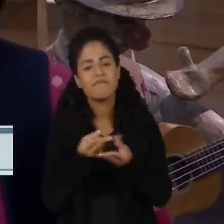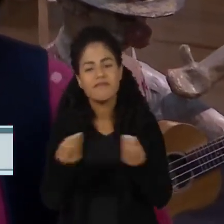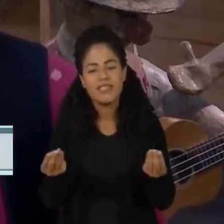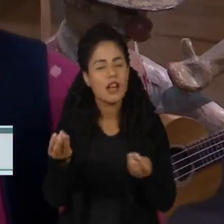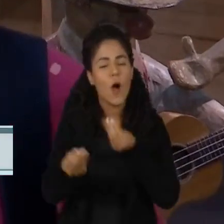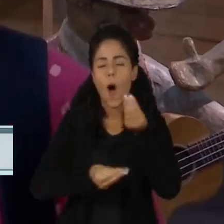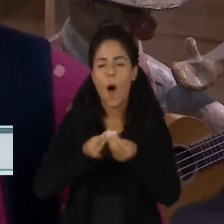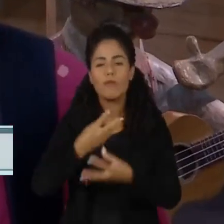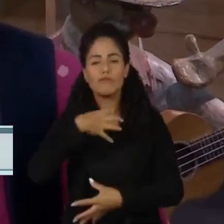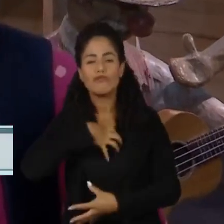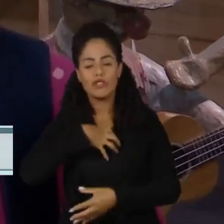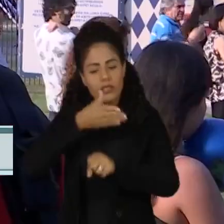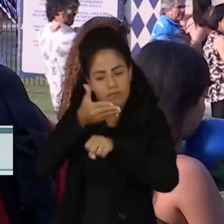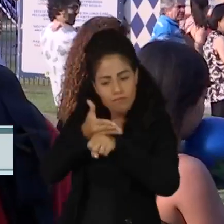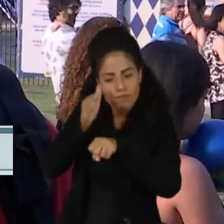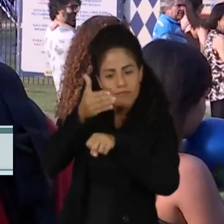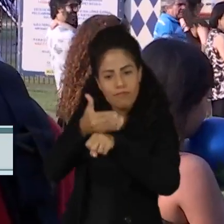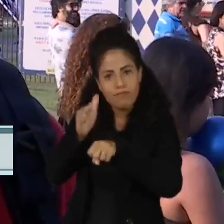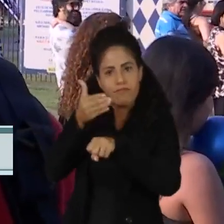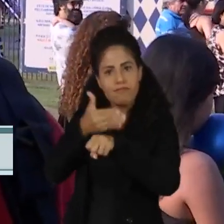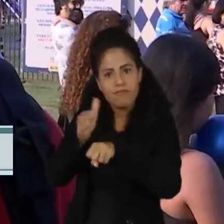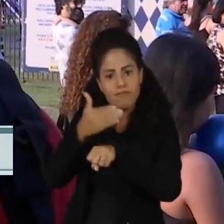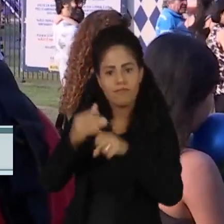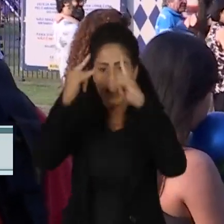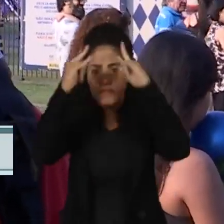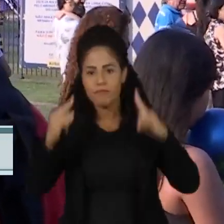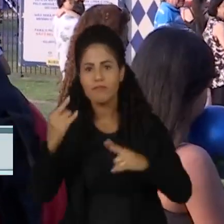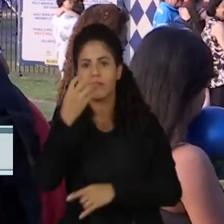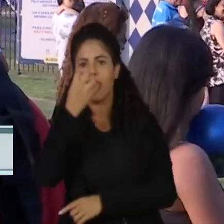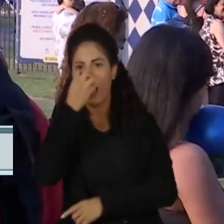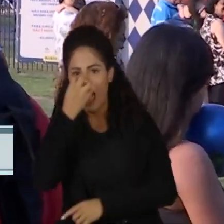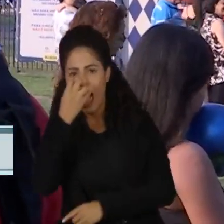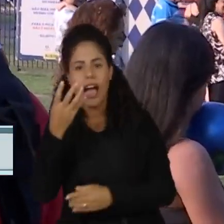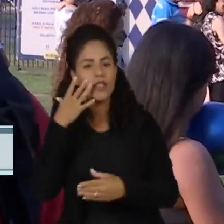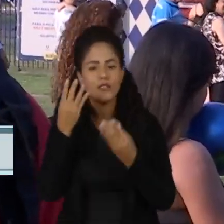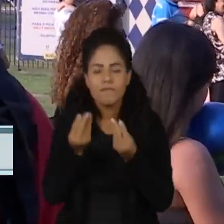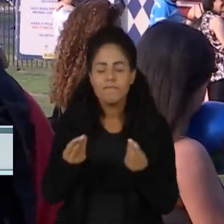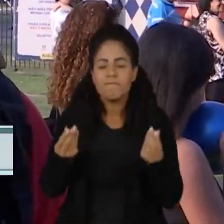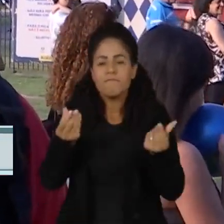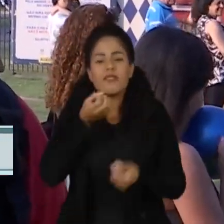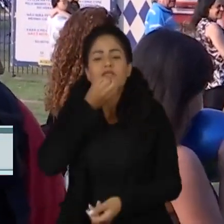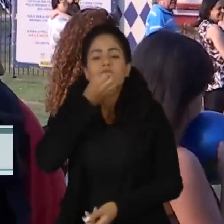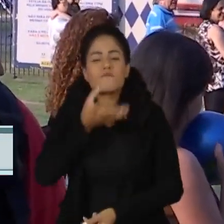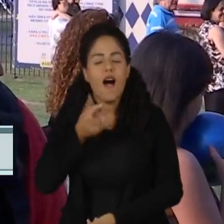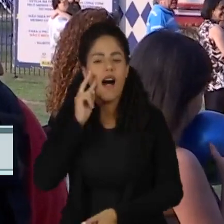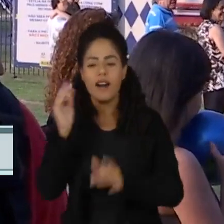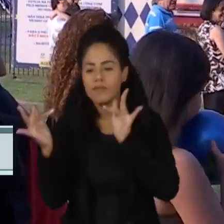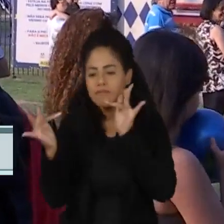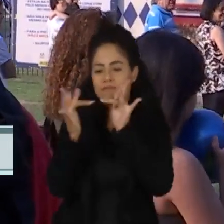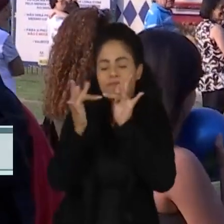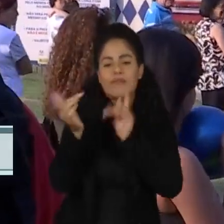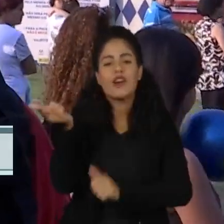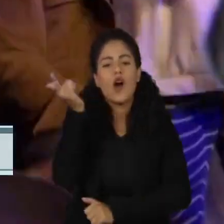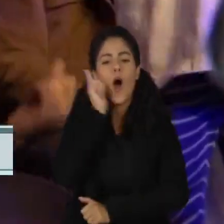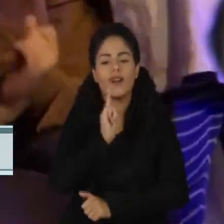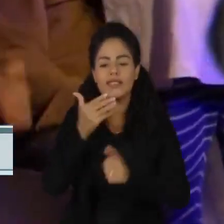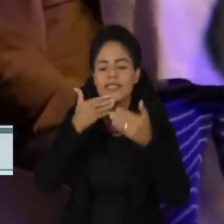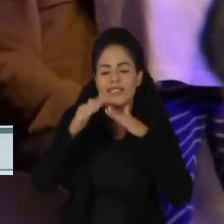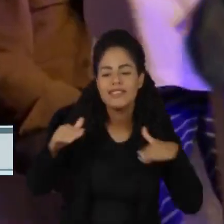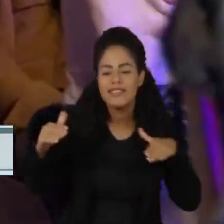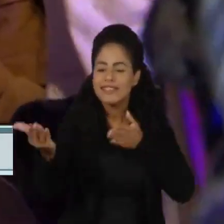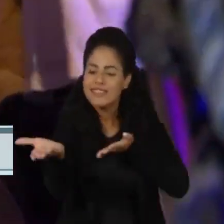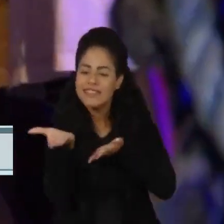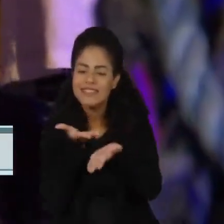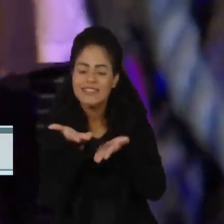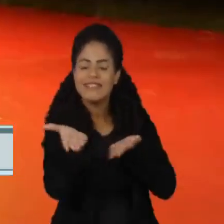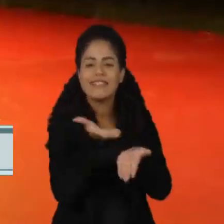força, muito treinamento. Um longe de celular, uma coisa mais pura. Assim ele pode ter contato direto com outras crianças e também